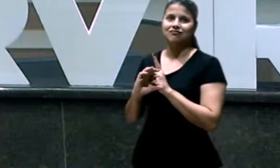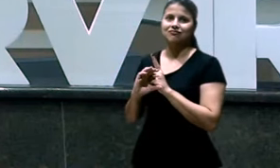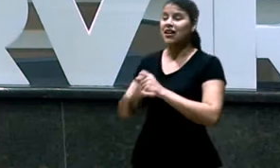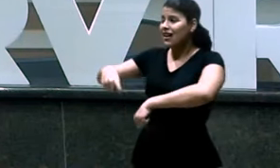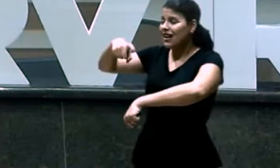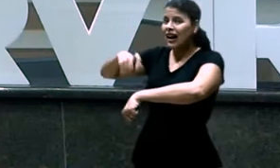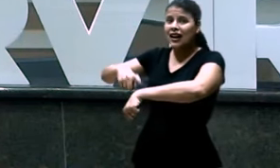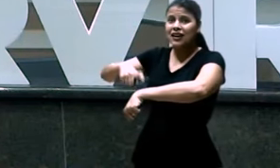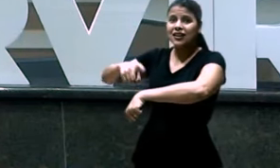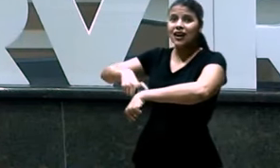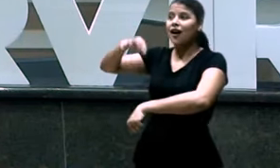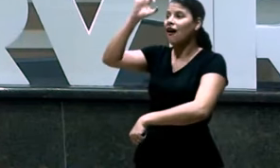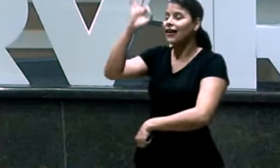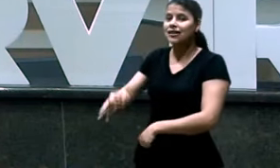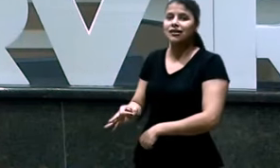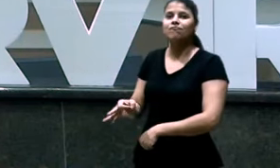vem,